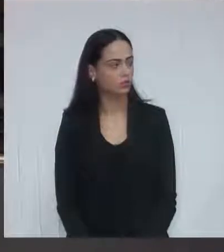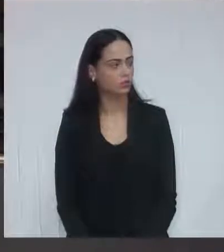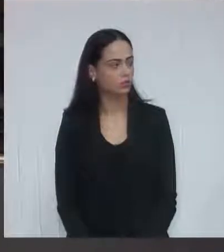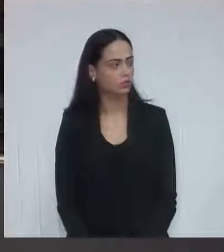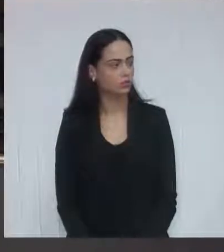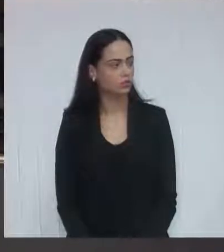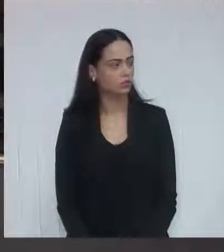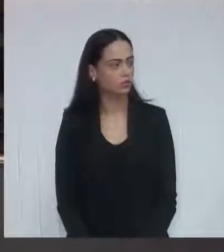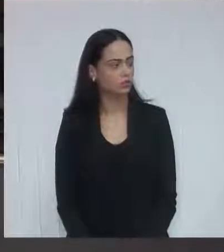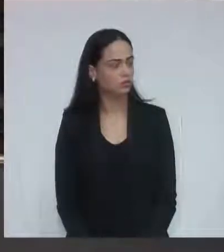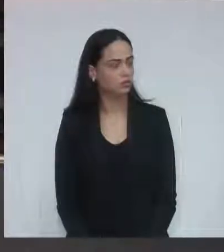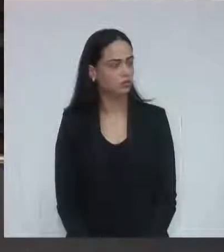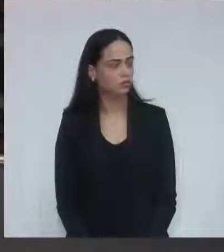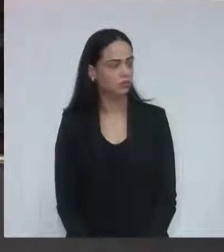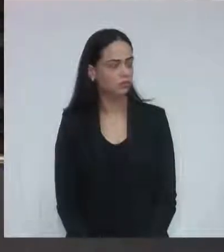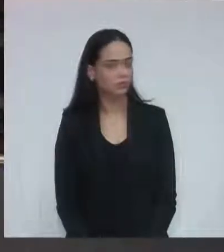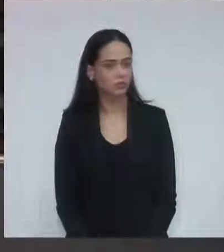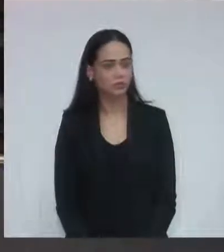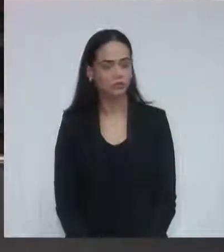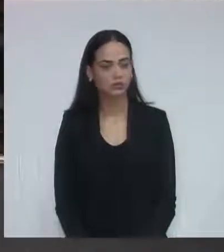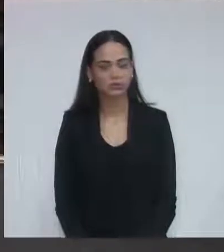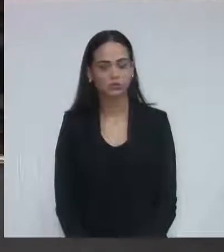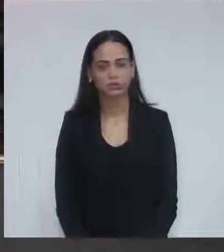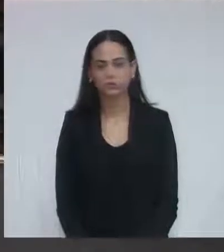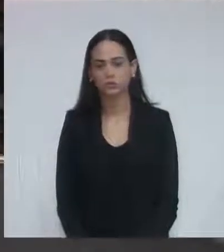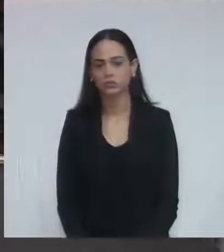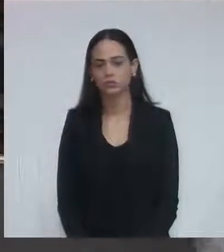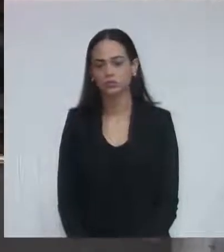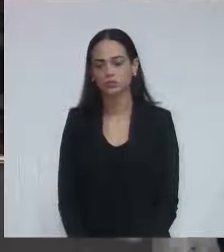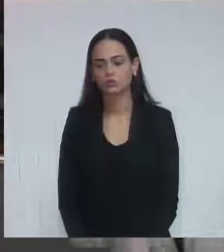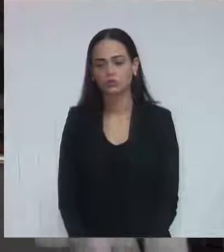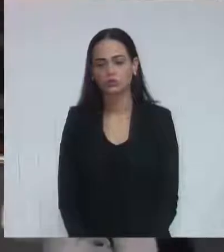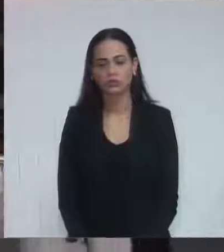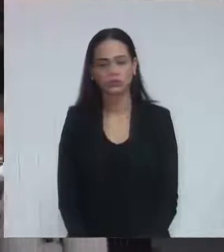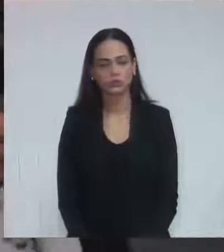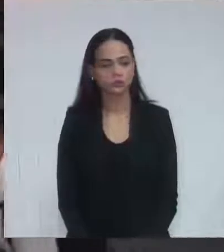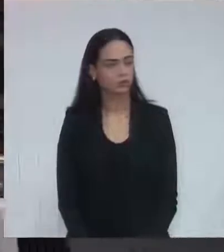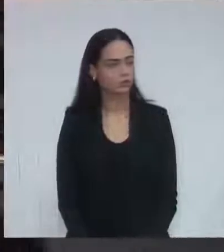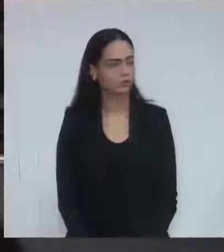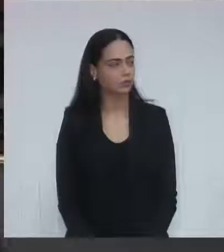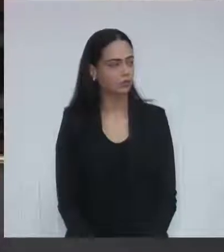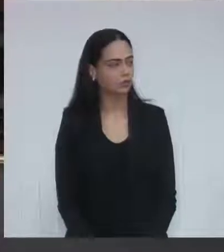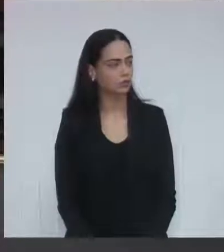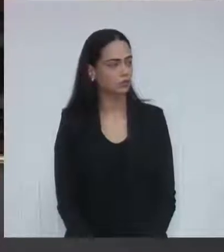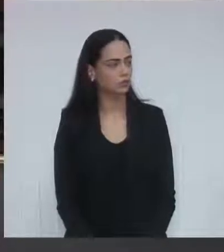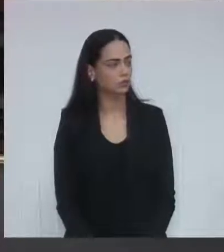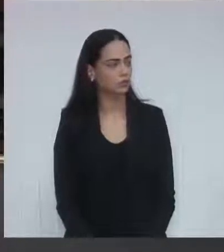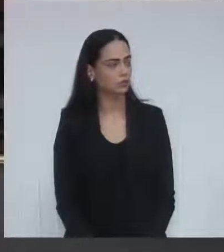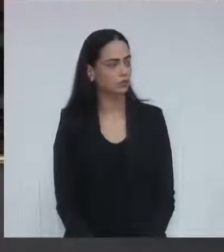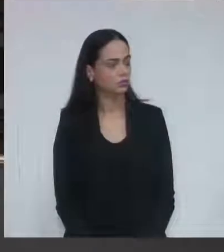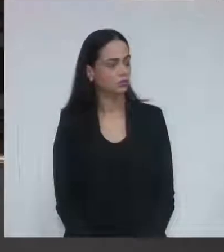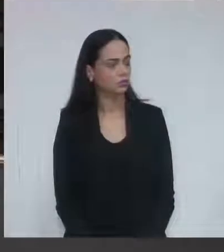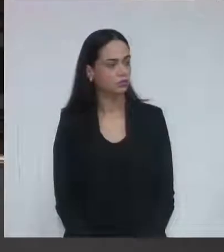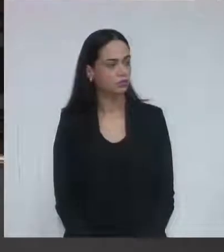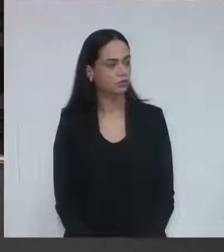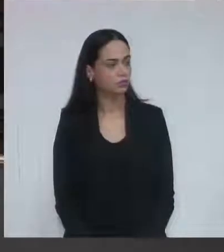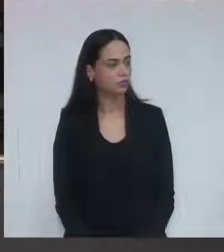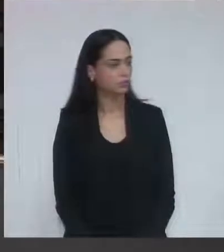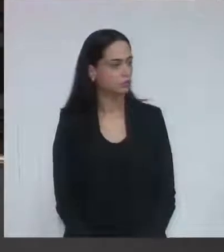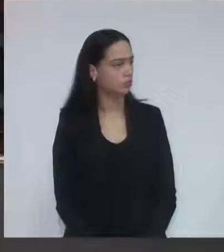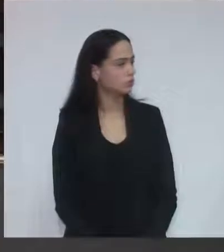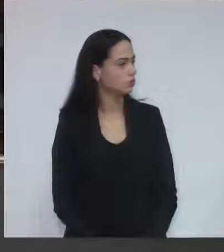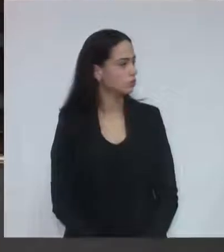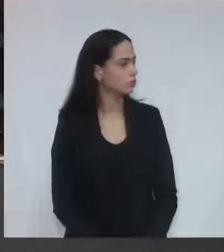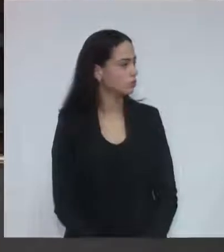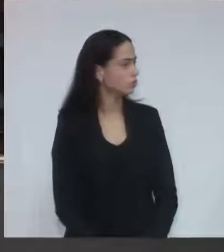Só o ofício aqui. Isso. É para ver o ofício aqui ou essa primeira